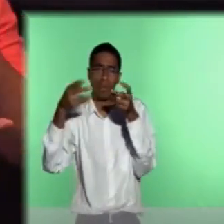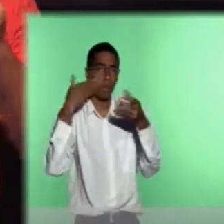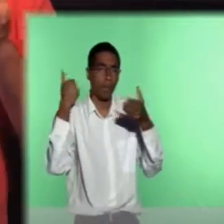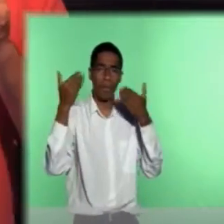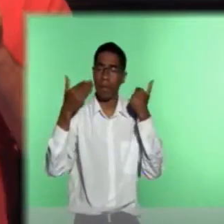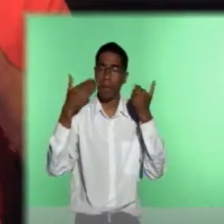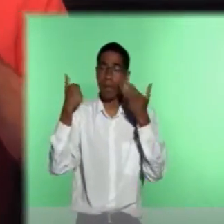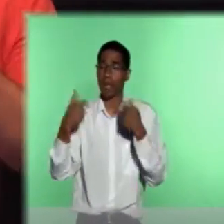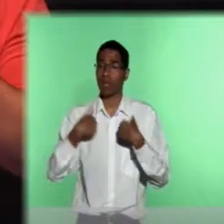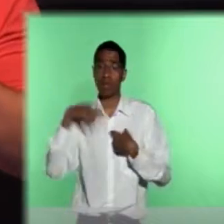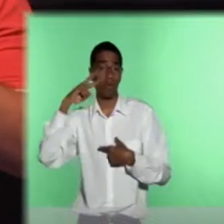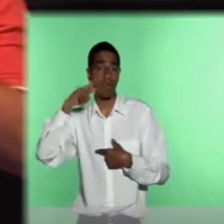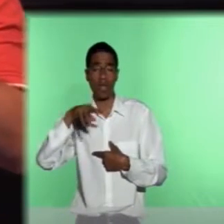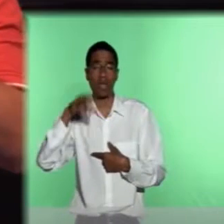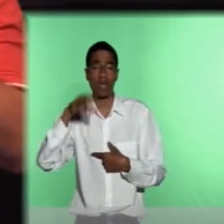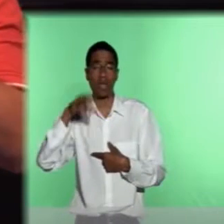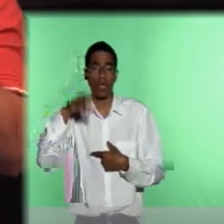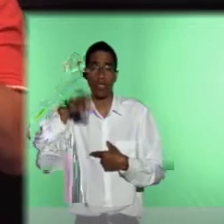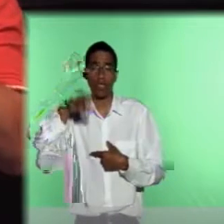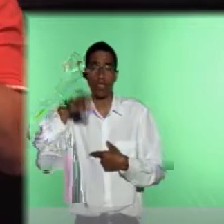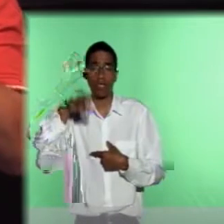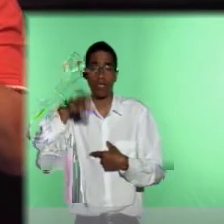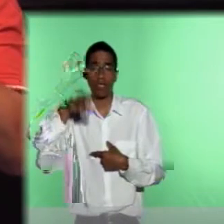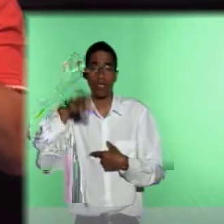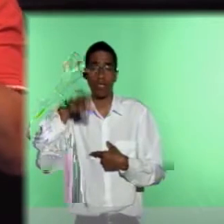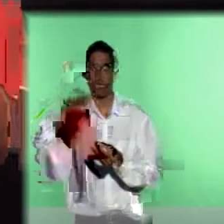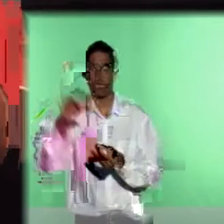Coreia do Sul, como, por exemplo, tratar a educação de...